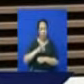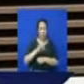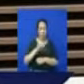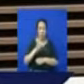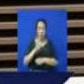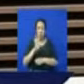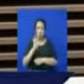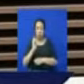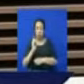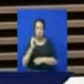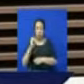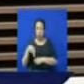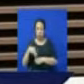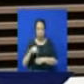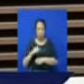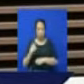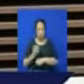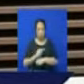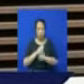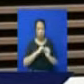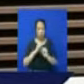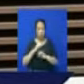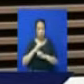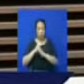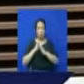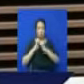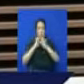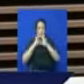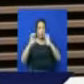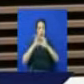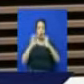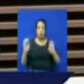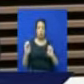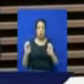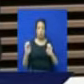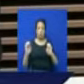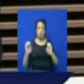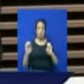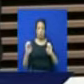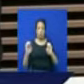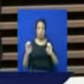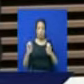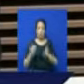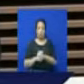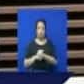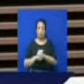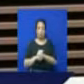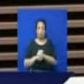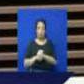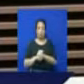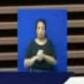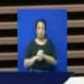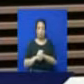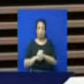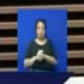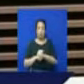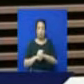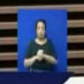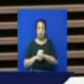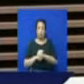nós possamos ser obreiro da edificação do reino de Deus aqui e agora. Que a nossa